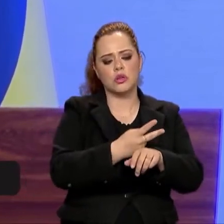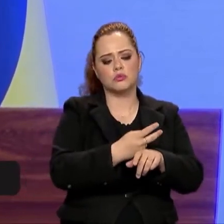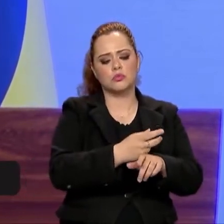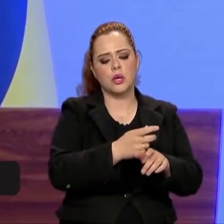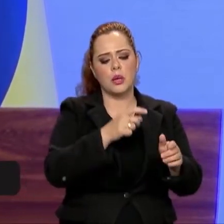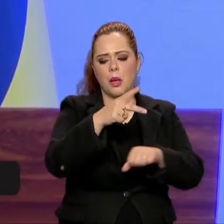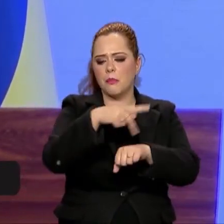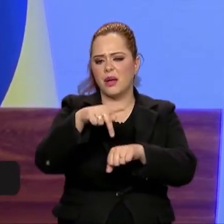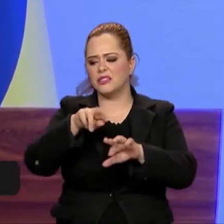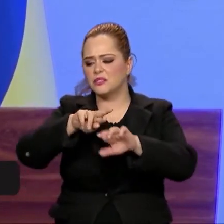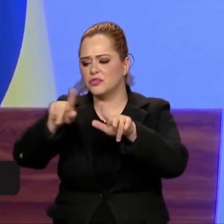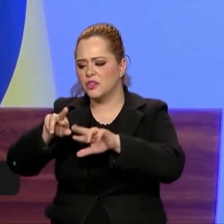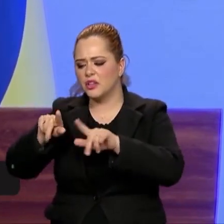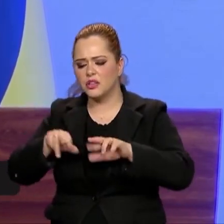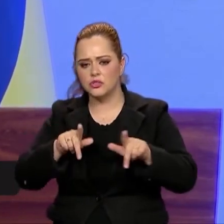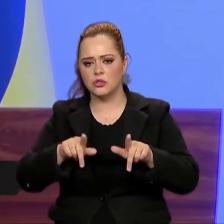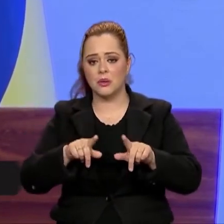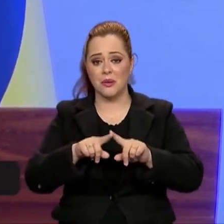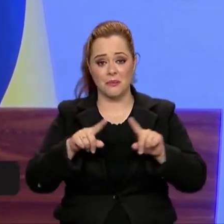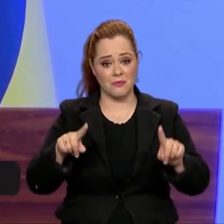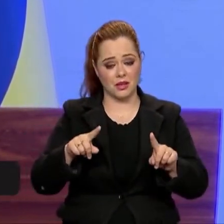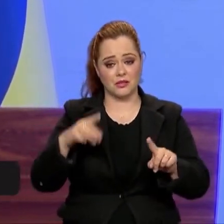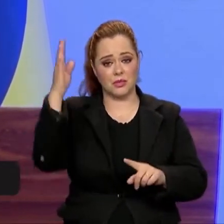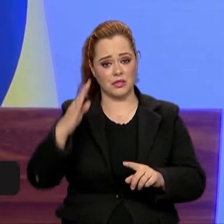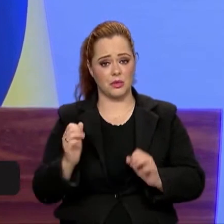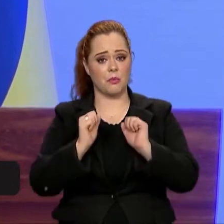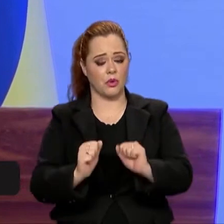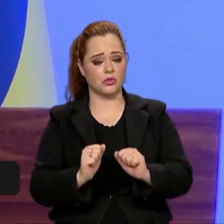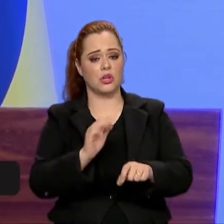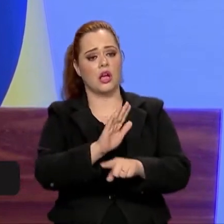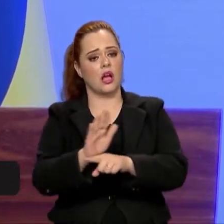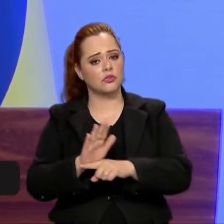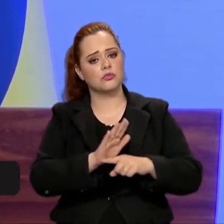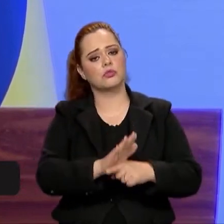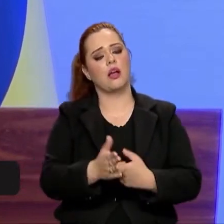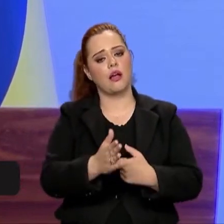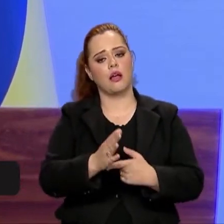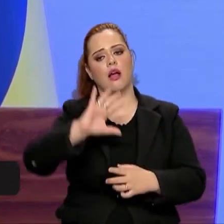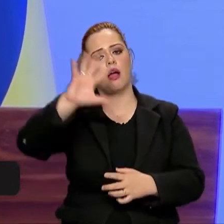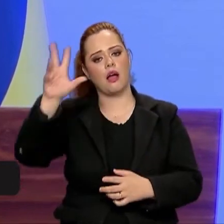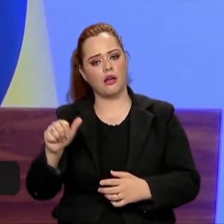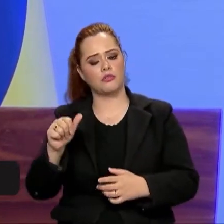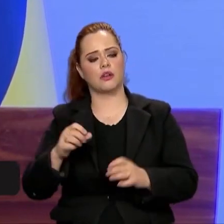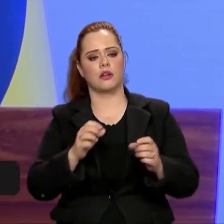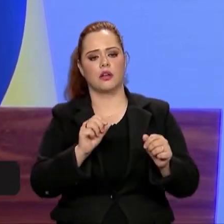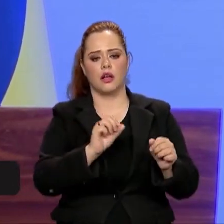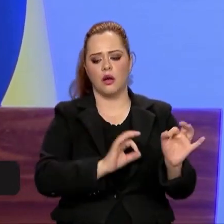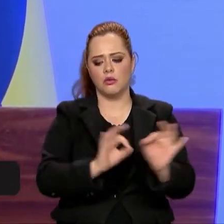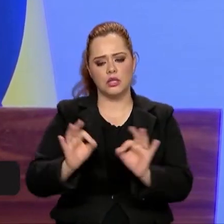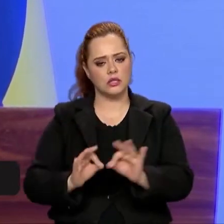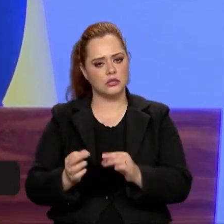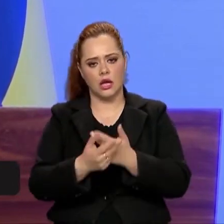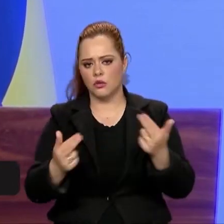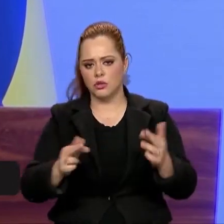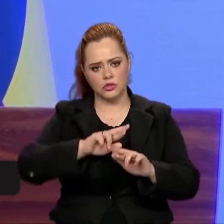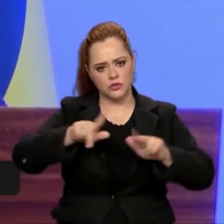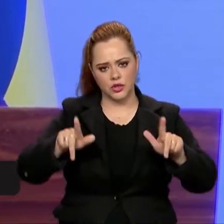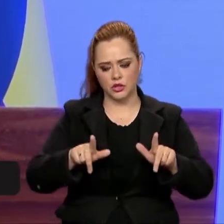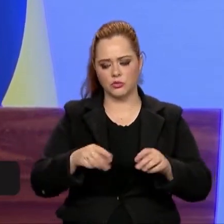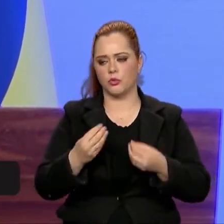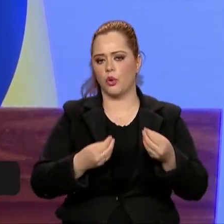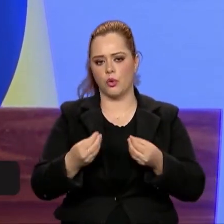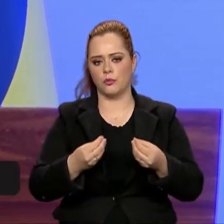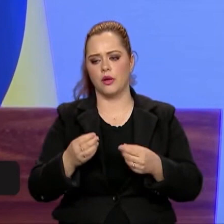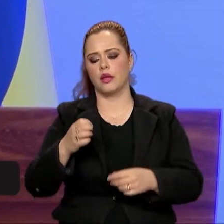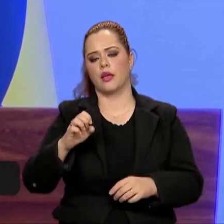Brasil pode ajudar a África a fazer muita coisa. Um país que tem uma empresa como a